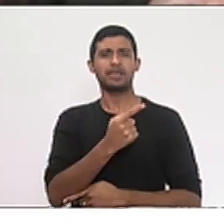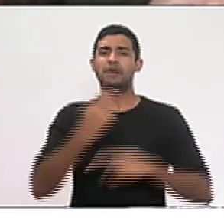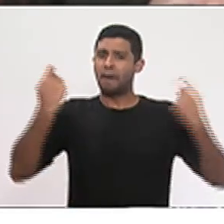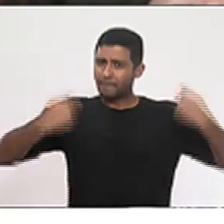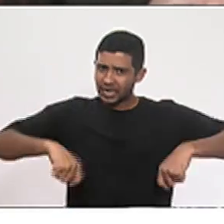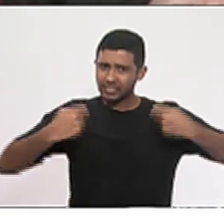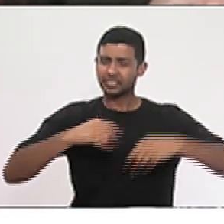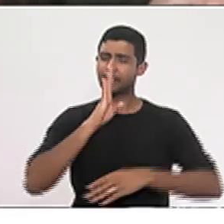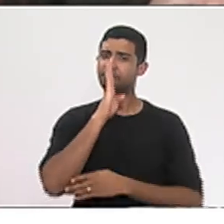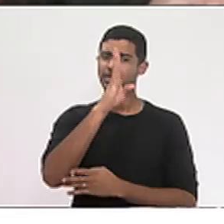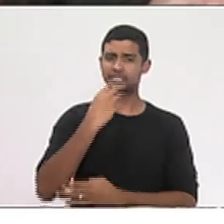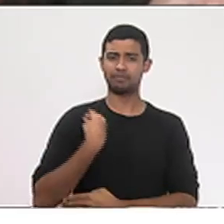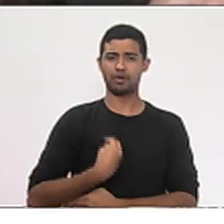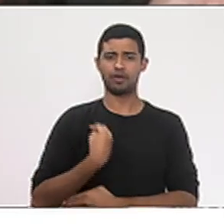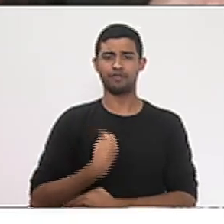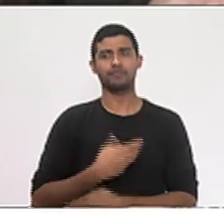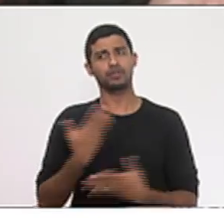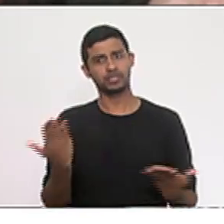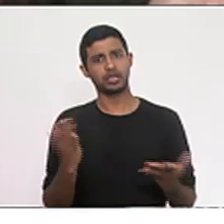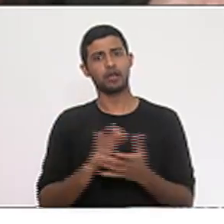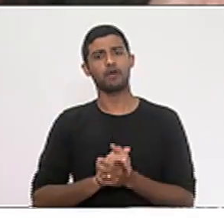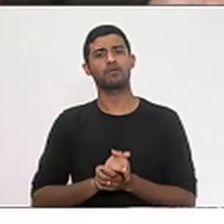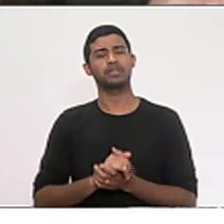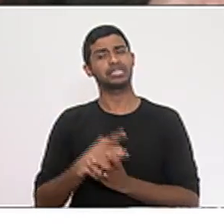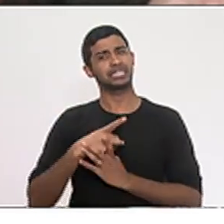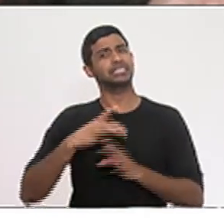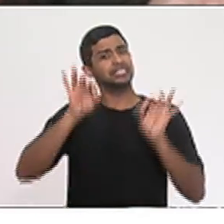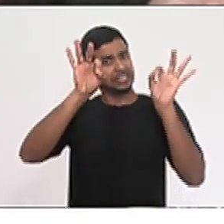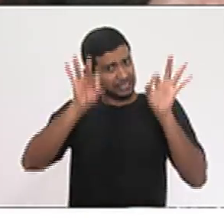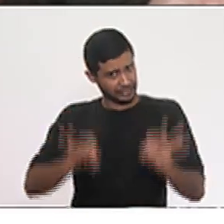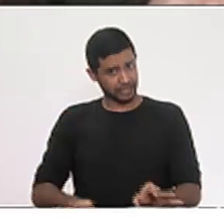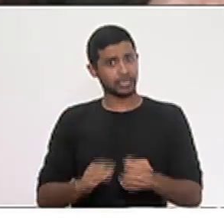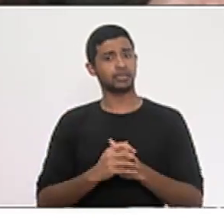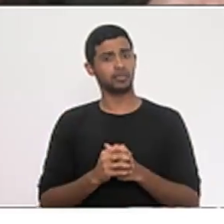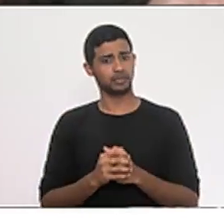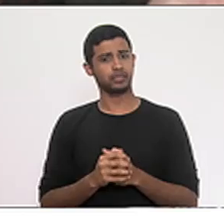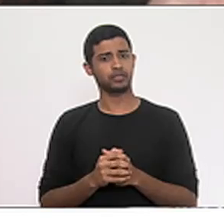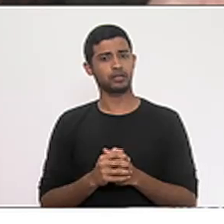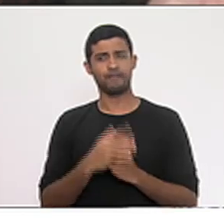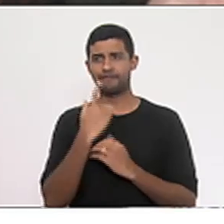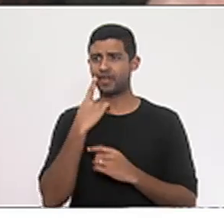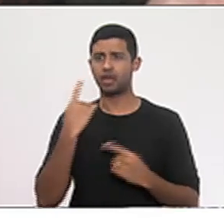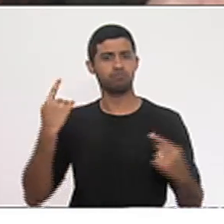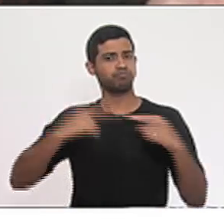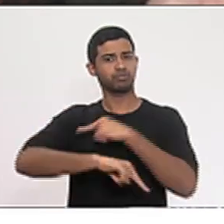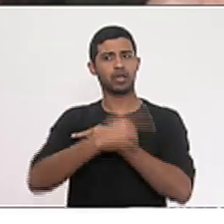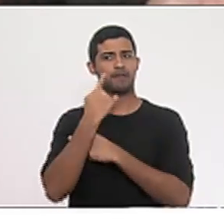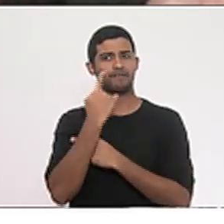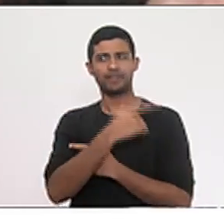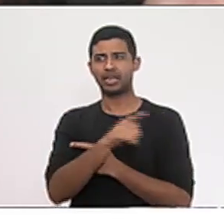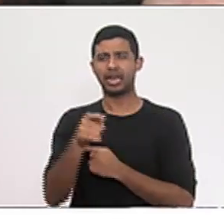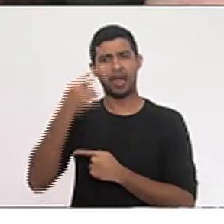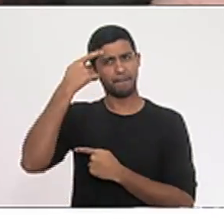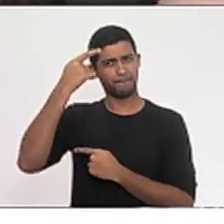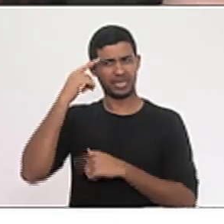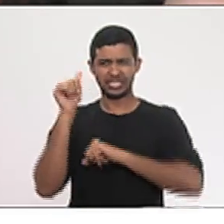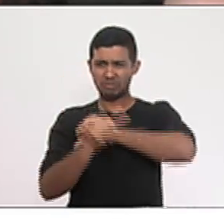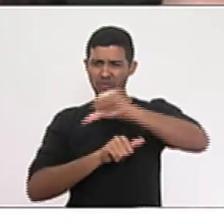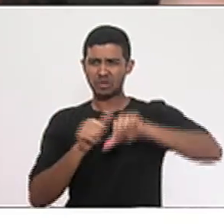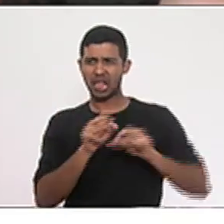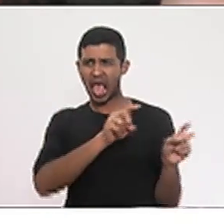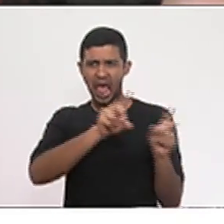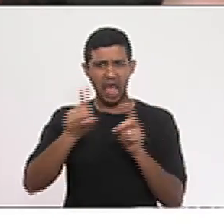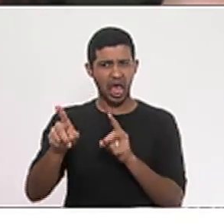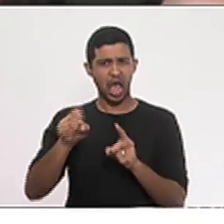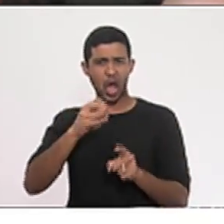indispensável à vida, portanto, absolutamente incompatível com a lógica da mercantilização, com a lógica